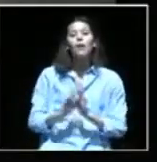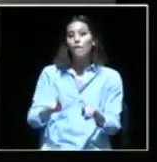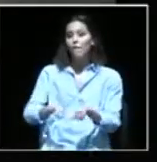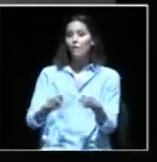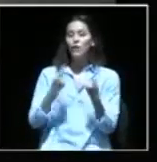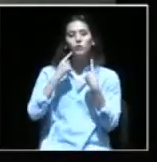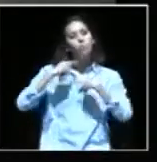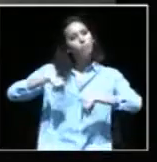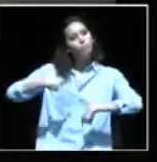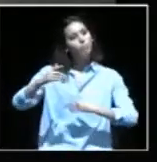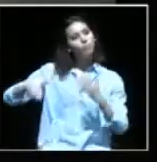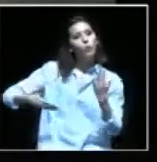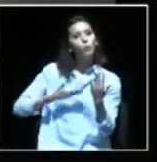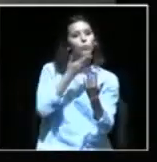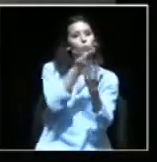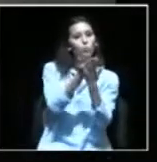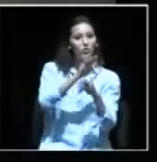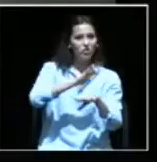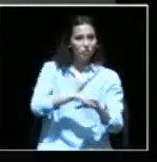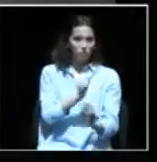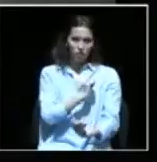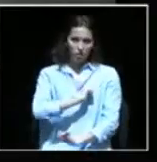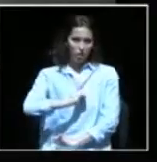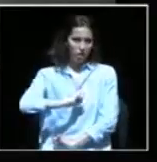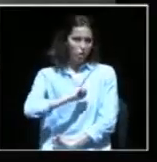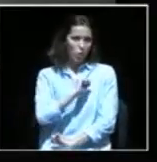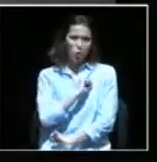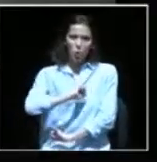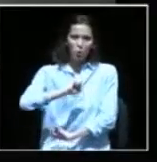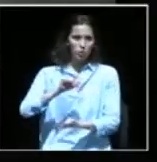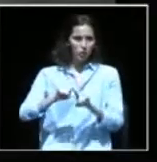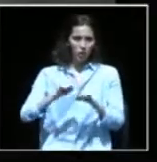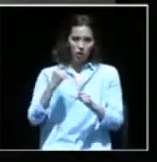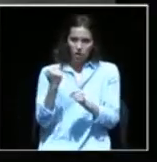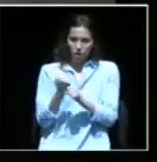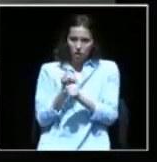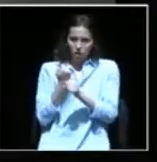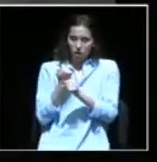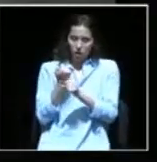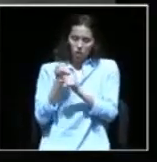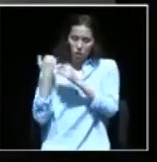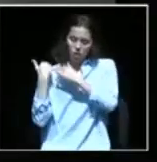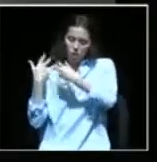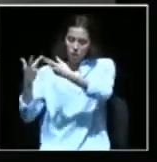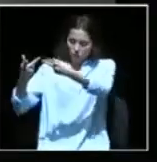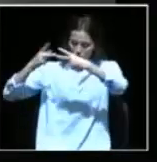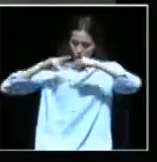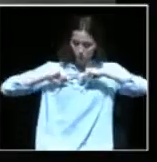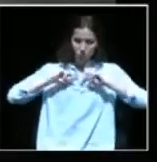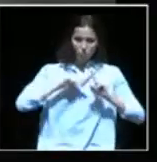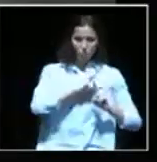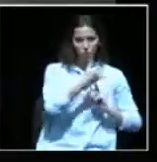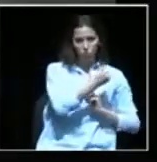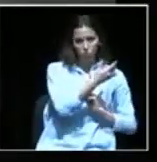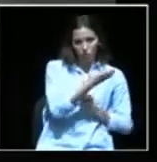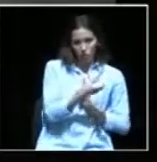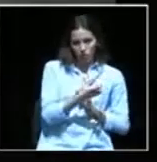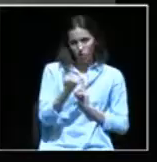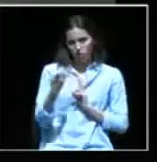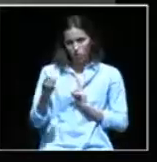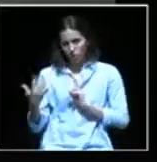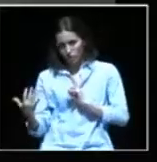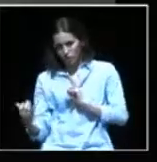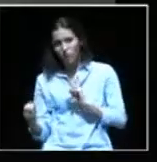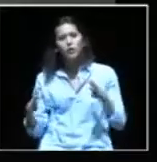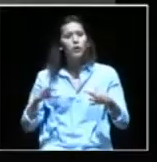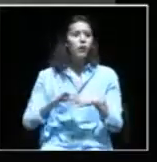proposta com vista à rejeição da transferência de competências para o município de Lisboa em 2019 e 2020, nos domínios da